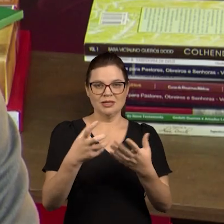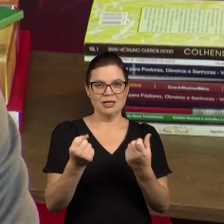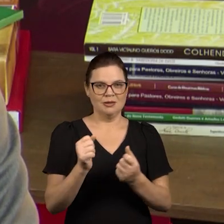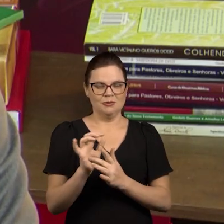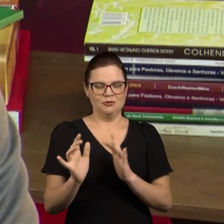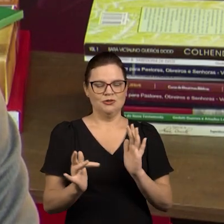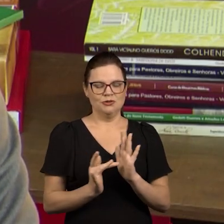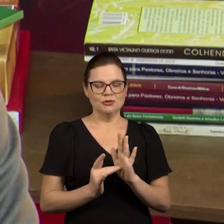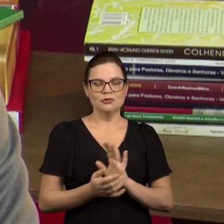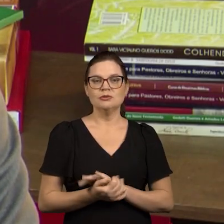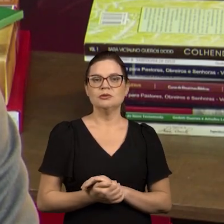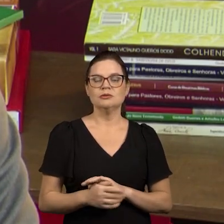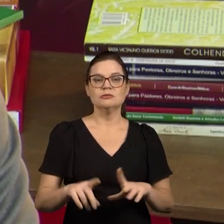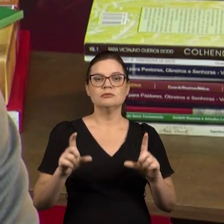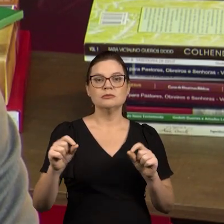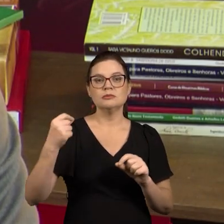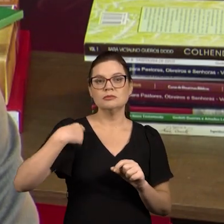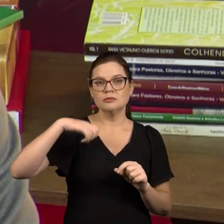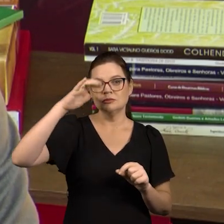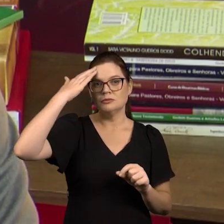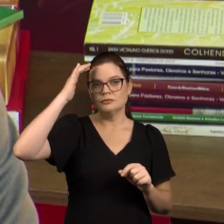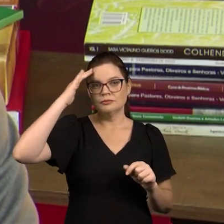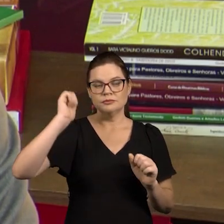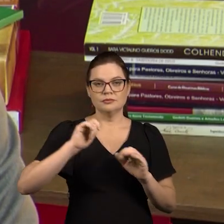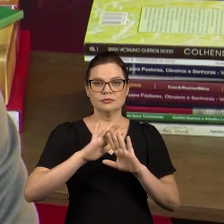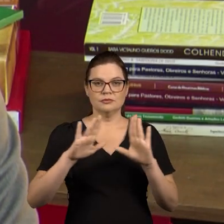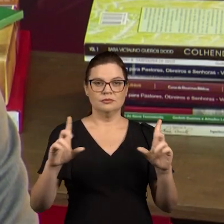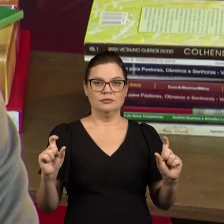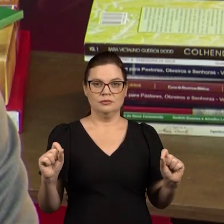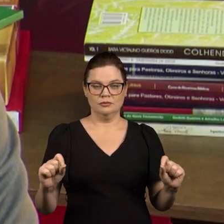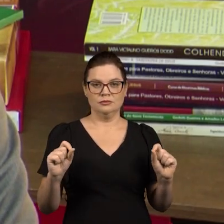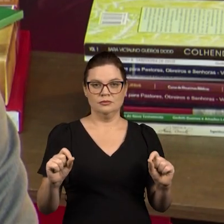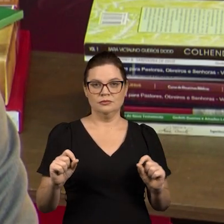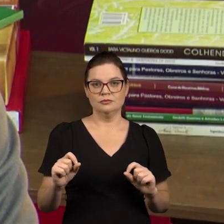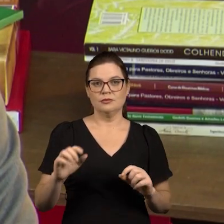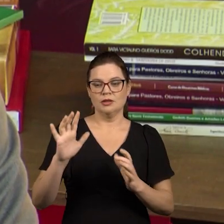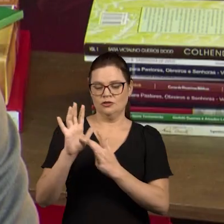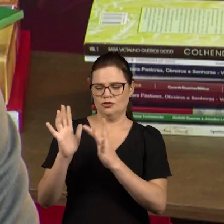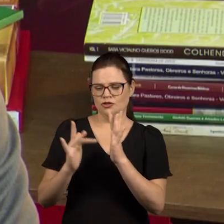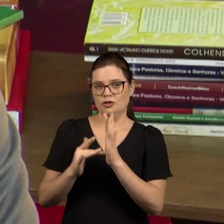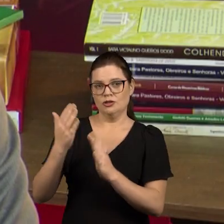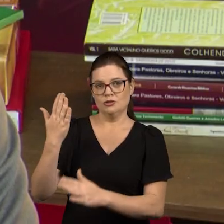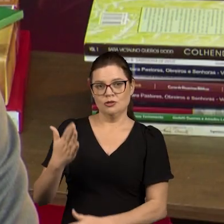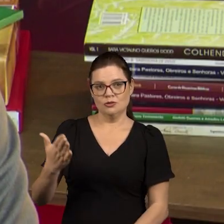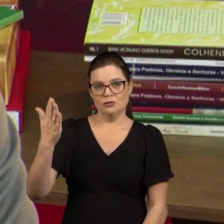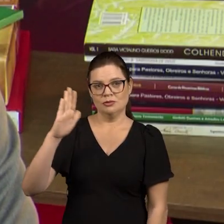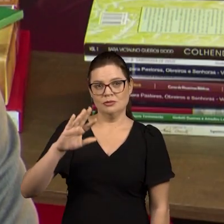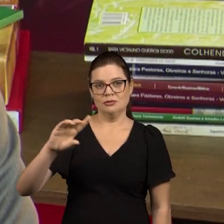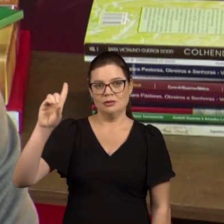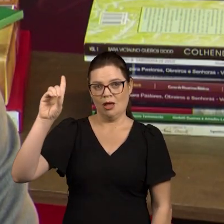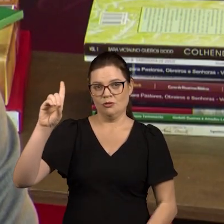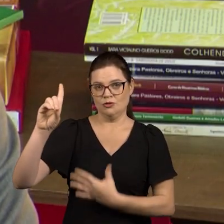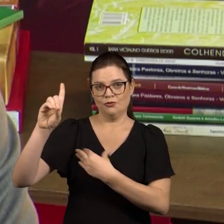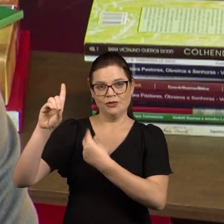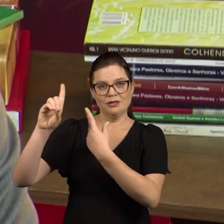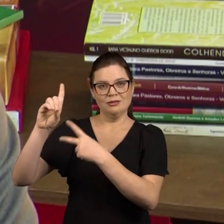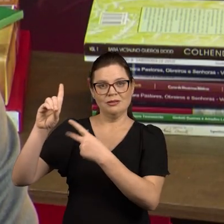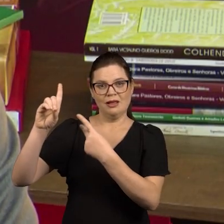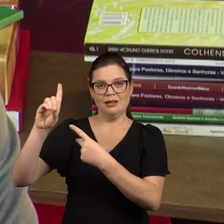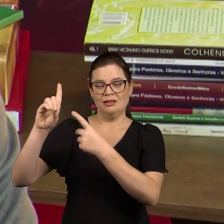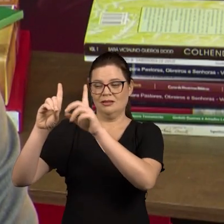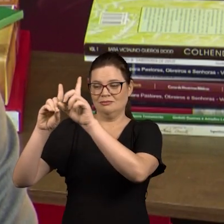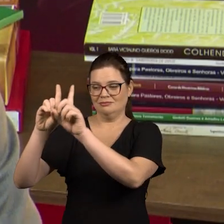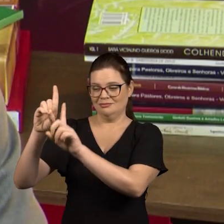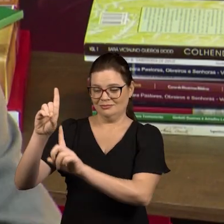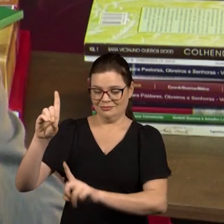chamado, é você entender que o Filho de Deus, né, ele se igualou a nós como